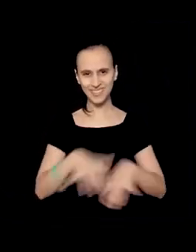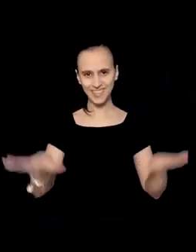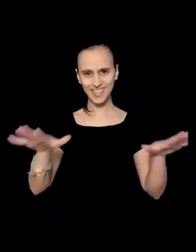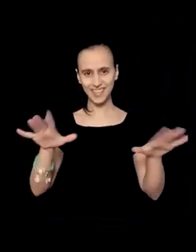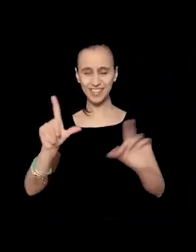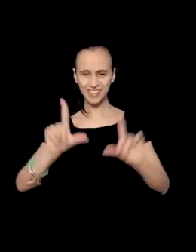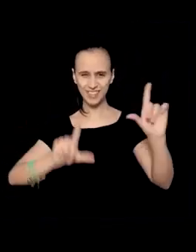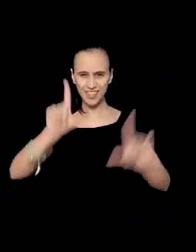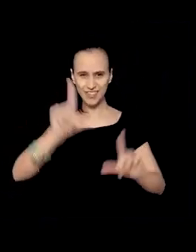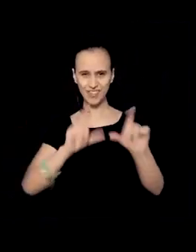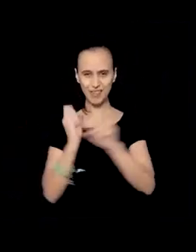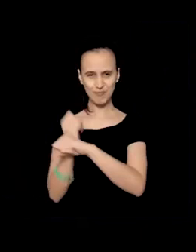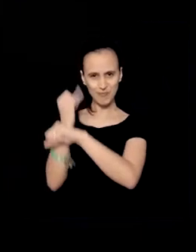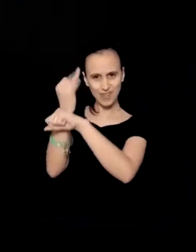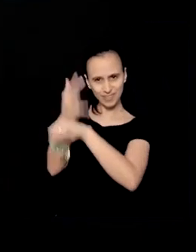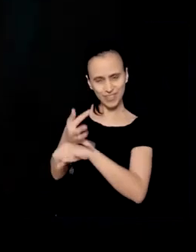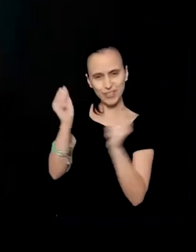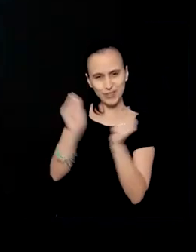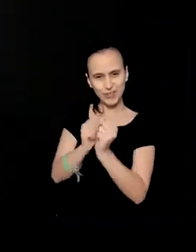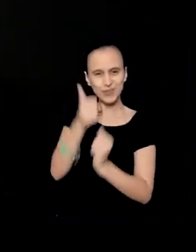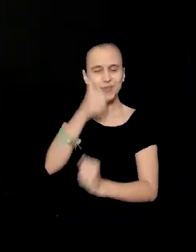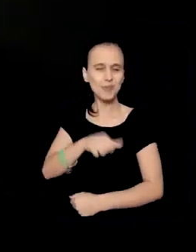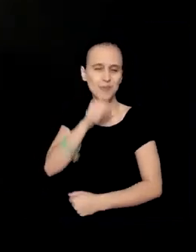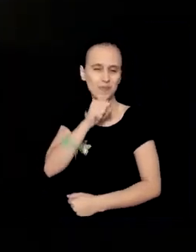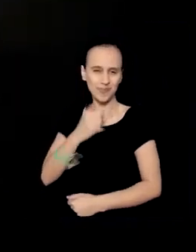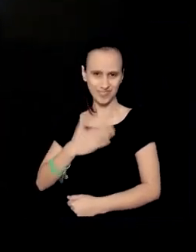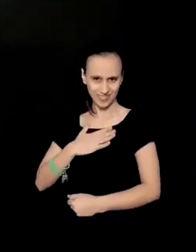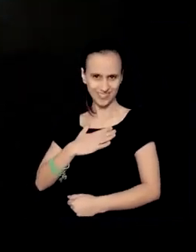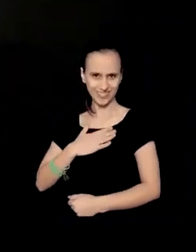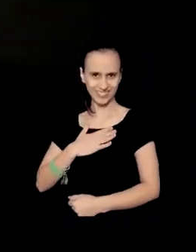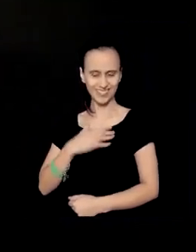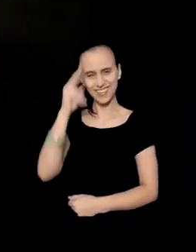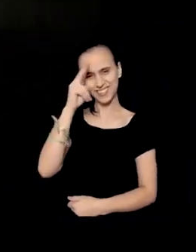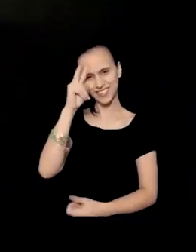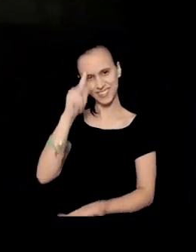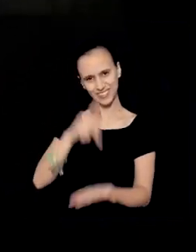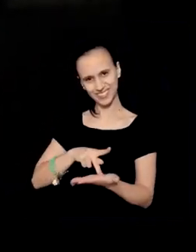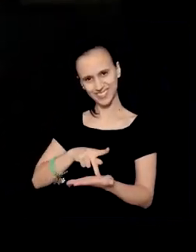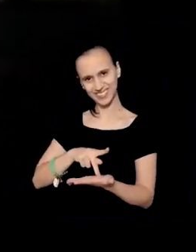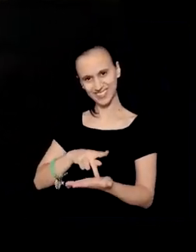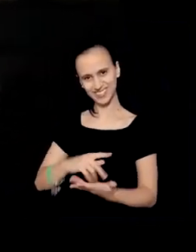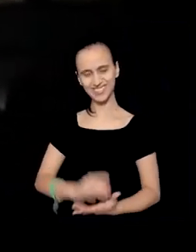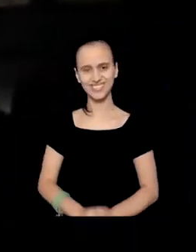foi assistir TV de madrugada com a minha mãe. Essa é a história. Essa é a história.